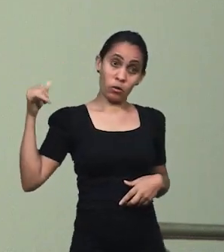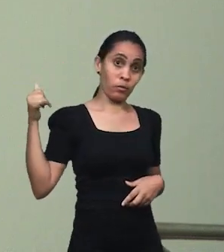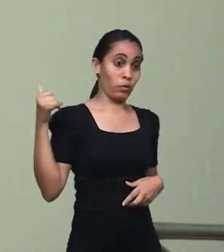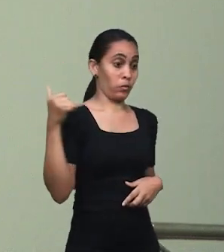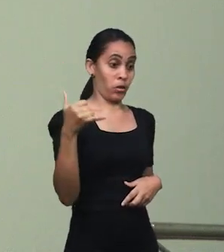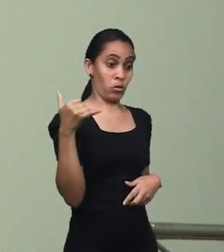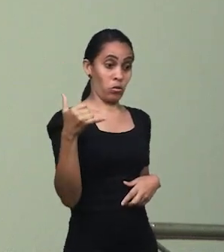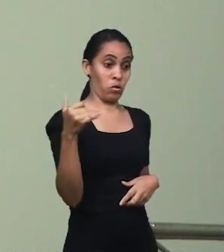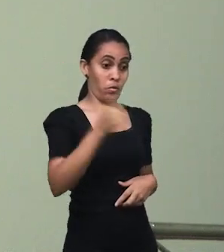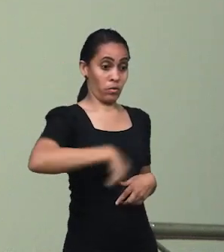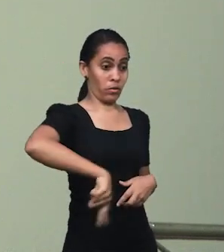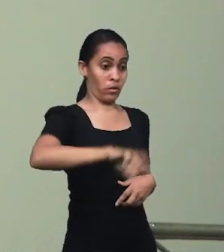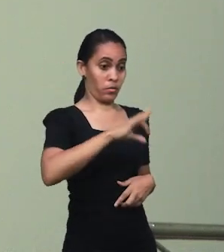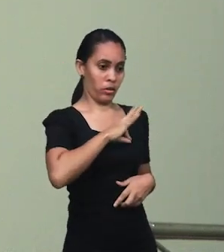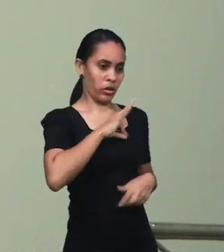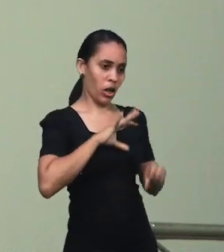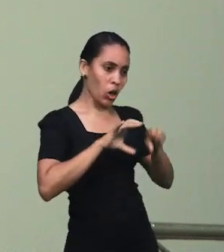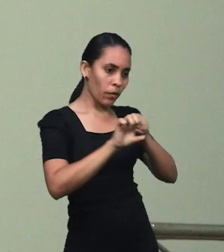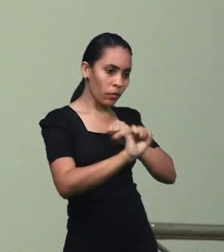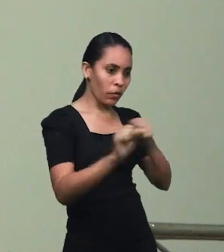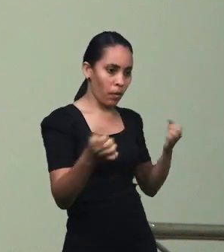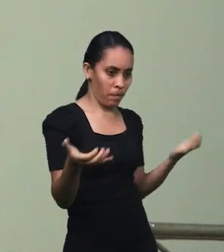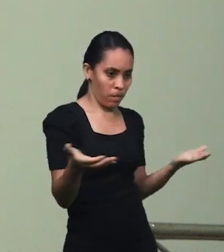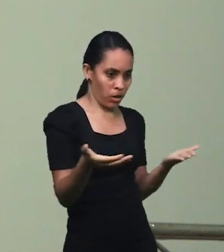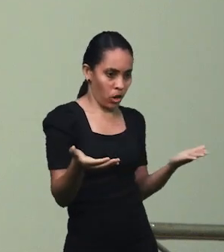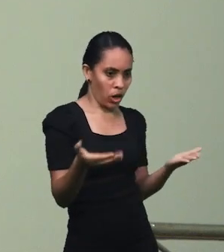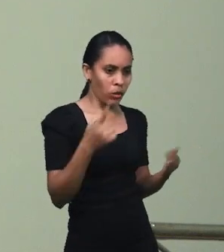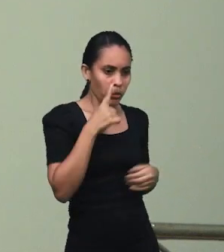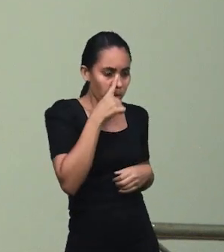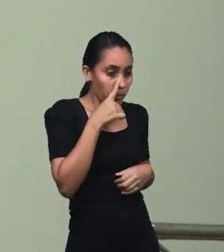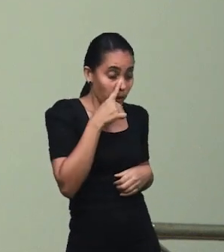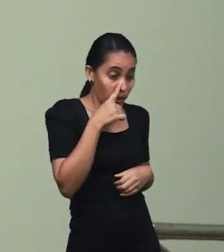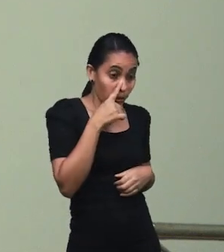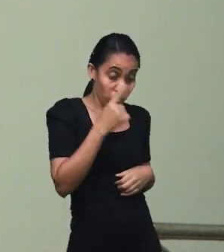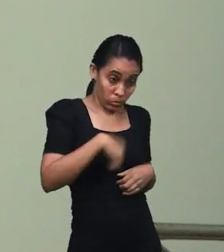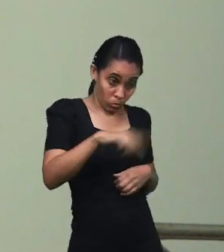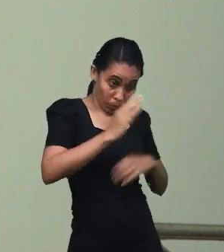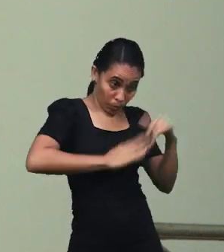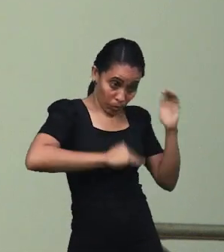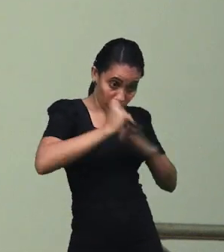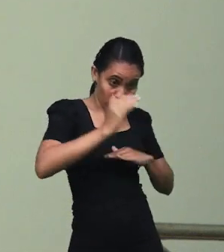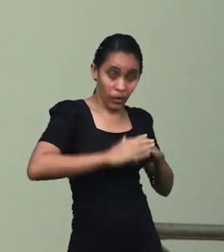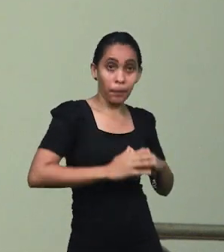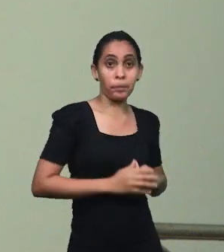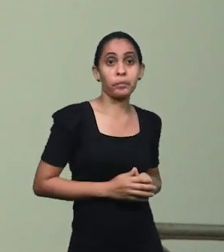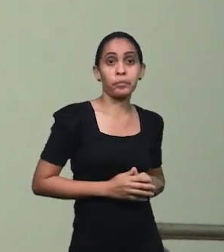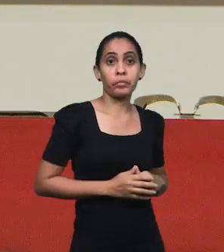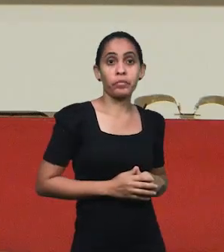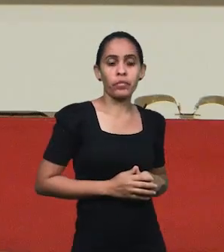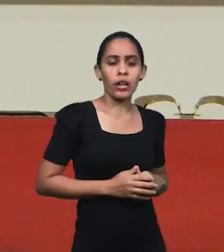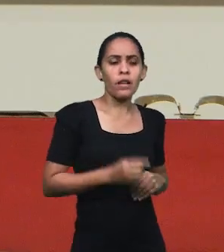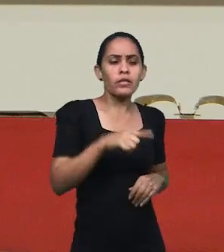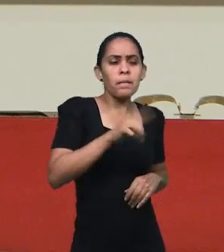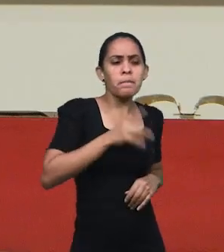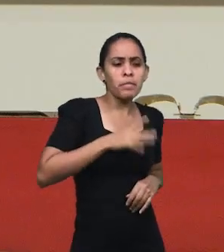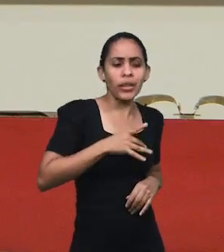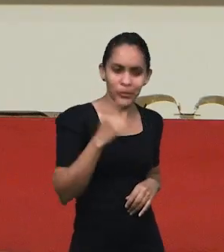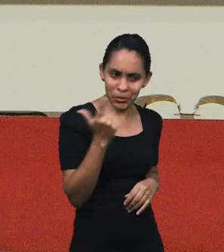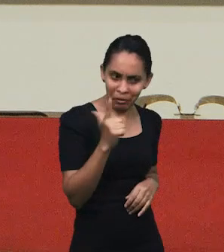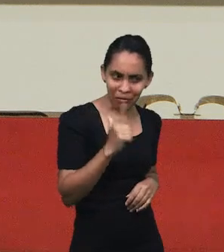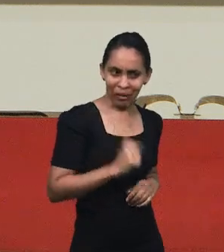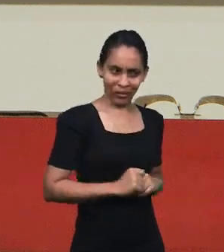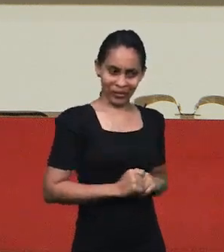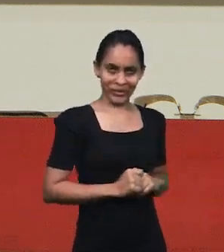da profissão, fala assim: não há o que temer, porque o Senhor é convosco. O Senhor